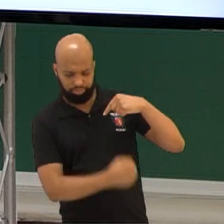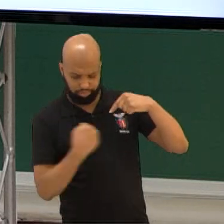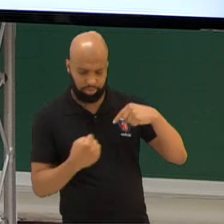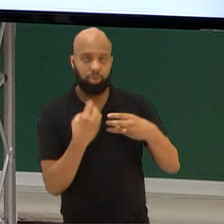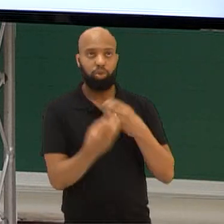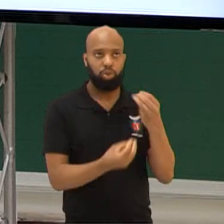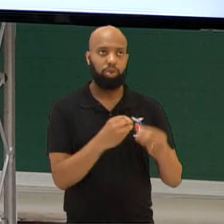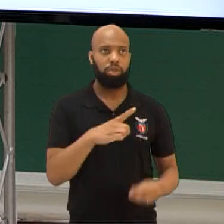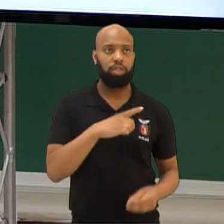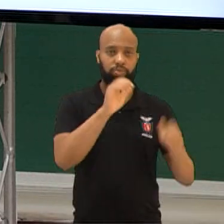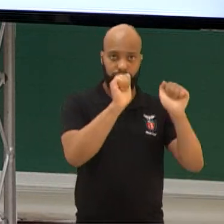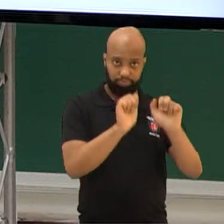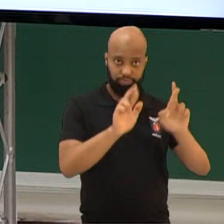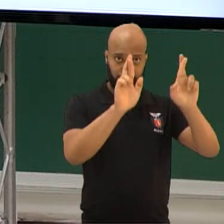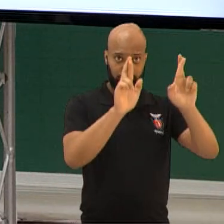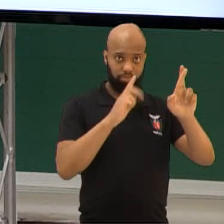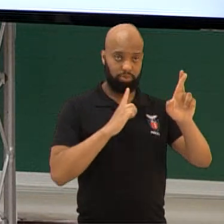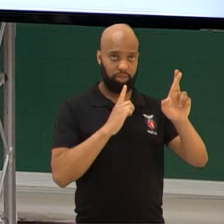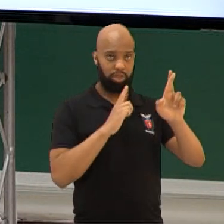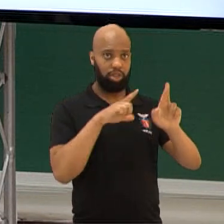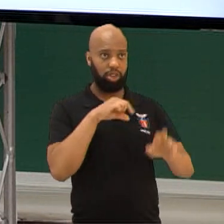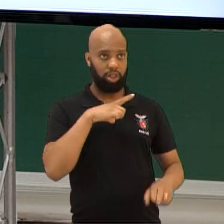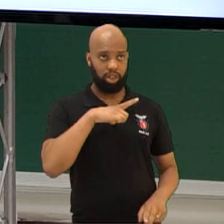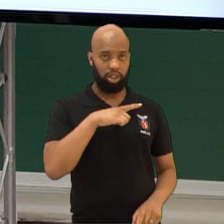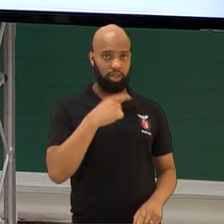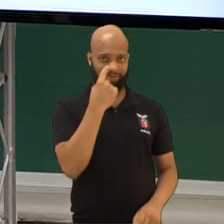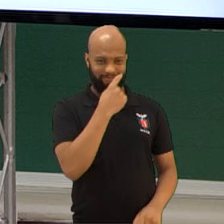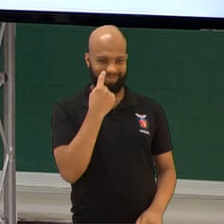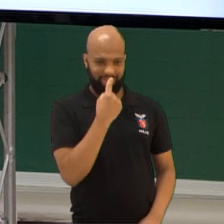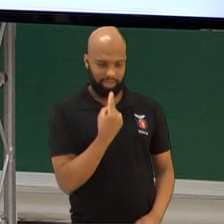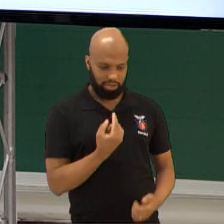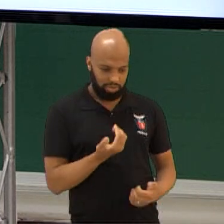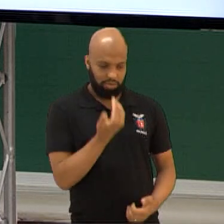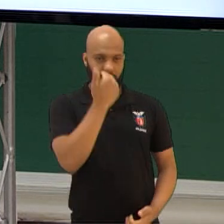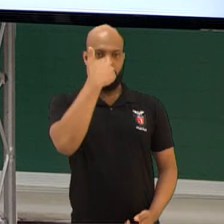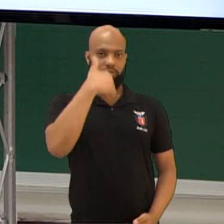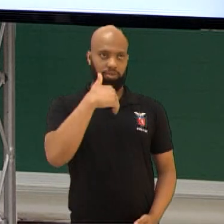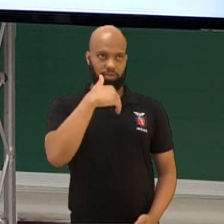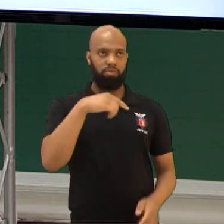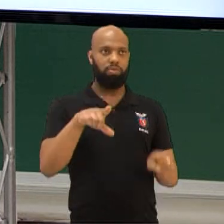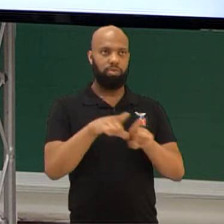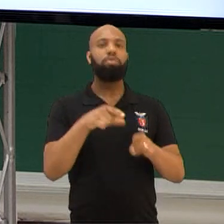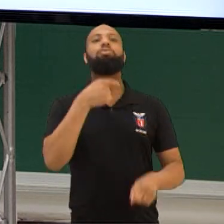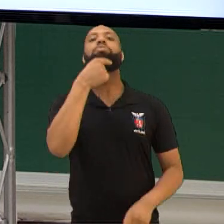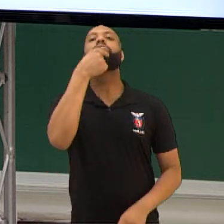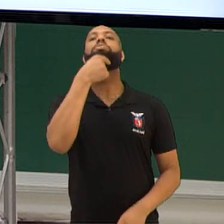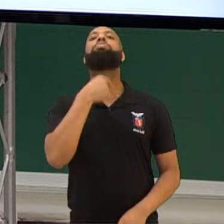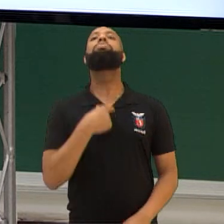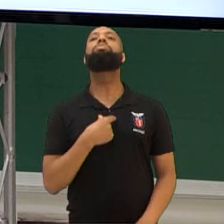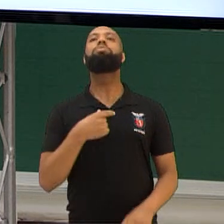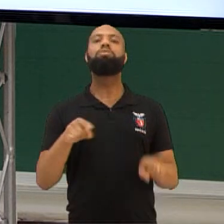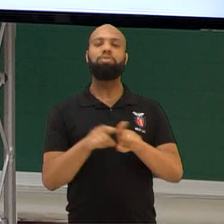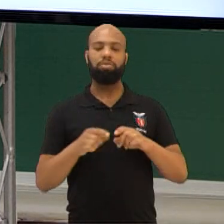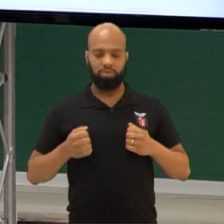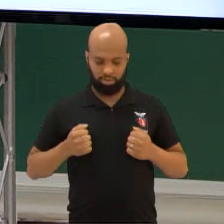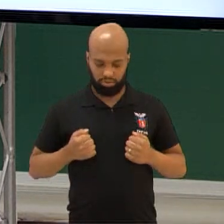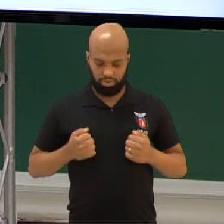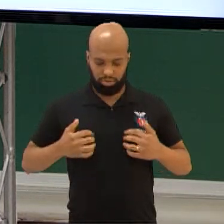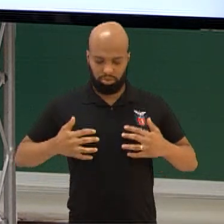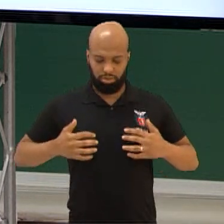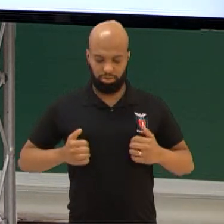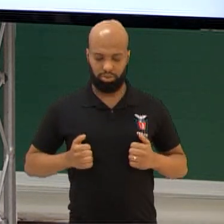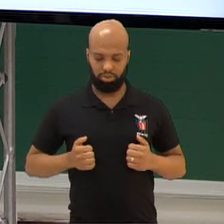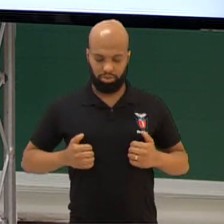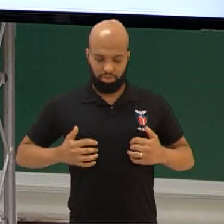o ar ele vai entrar pela narina, vai passar para a traqueia, tá? E também para os pulmões. Notem que nós temos uma diferença aqui.